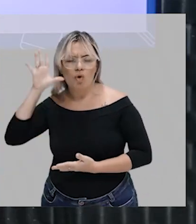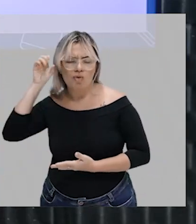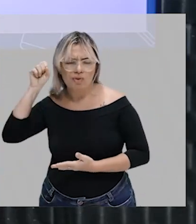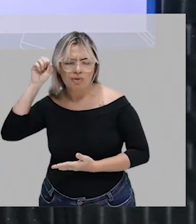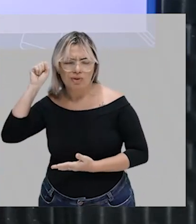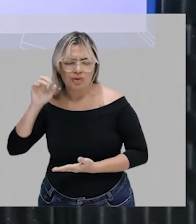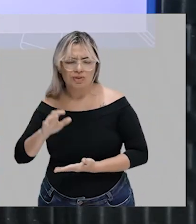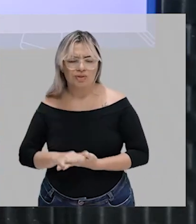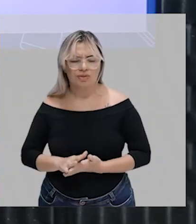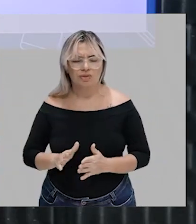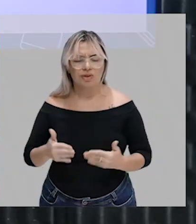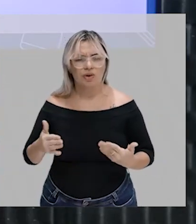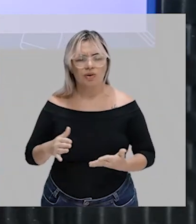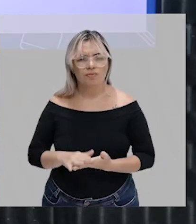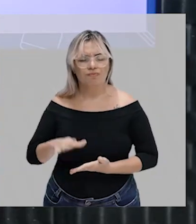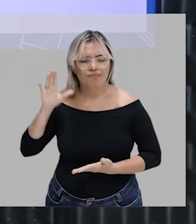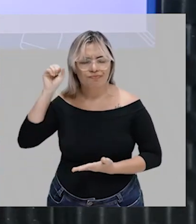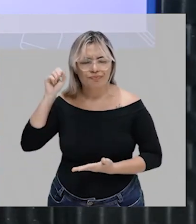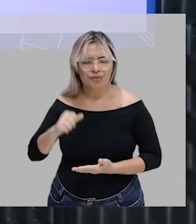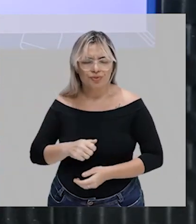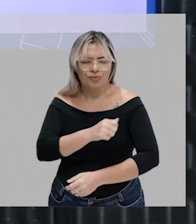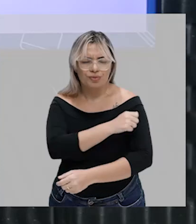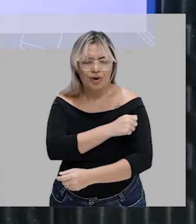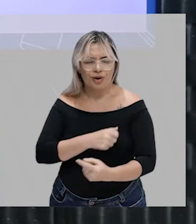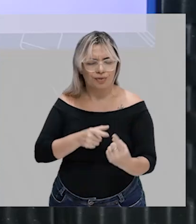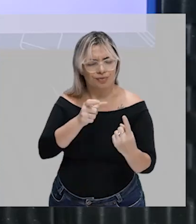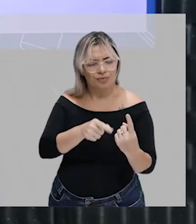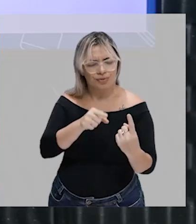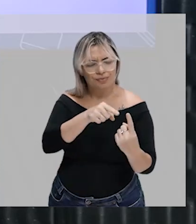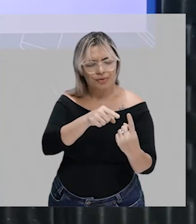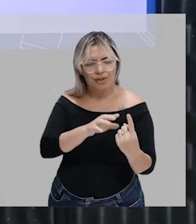não é o que eu entendo que tem que ser colocado.